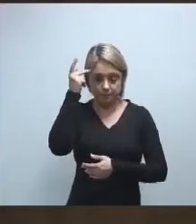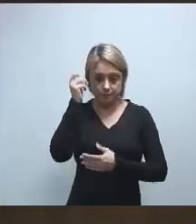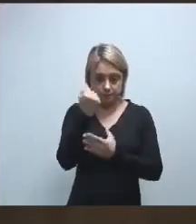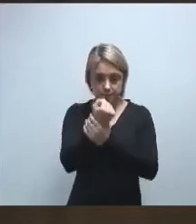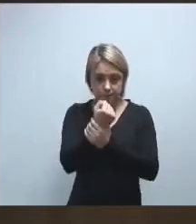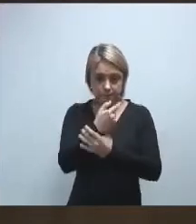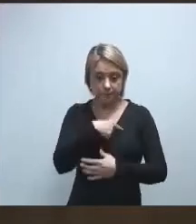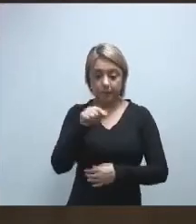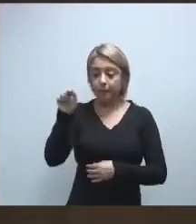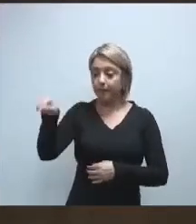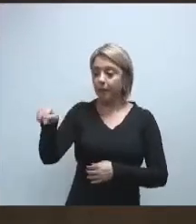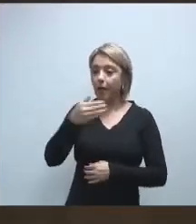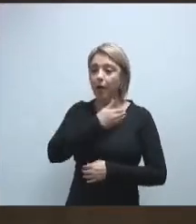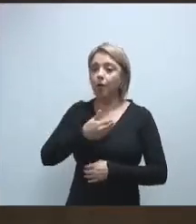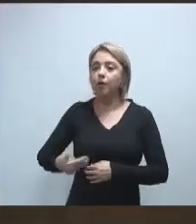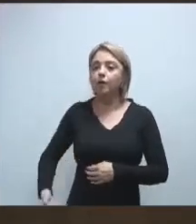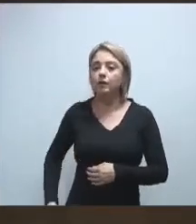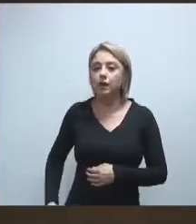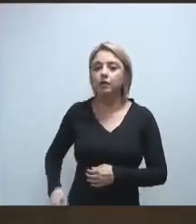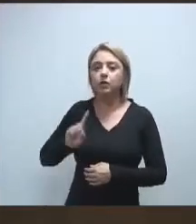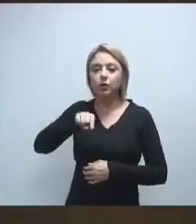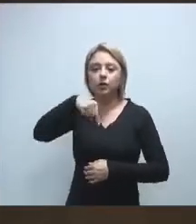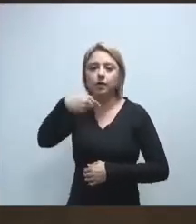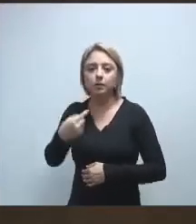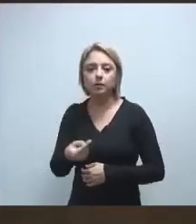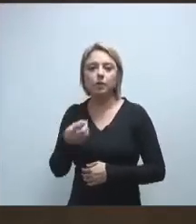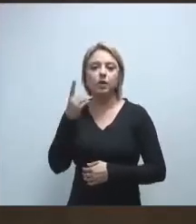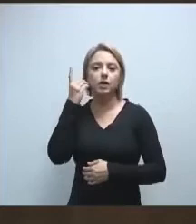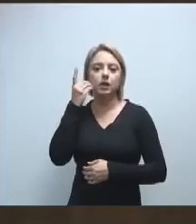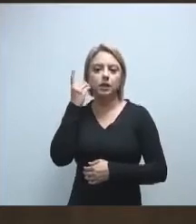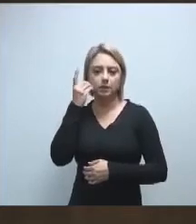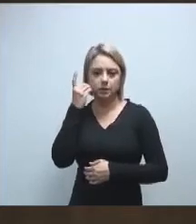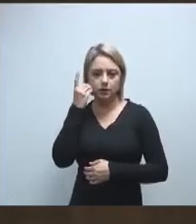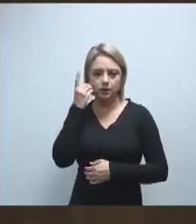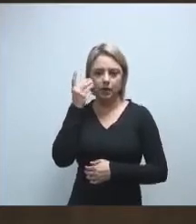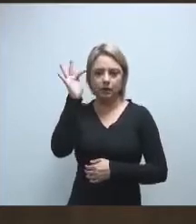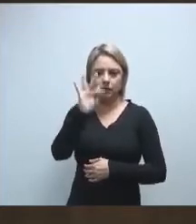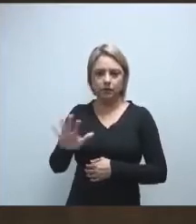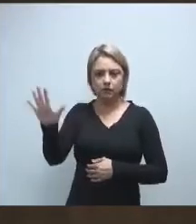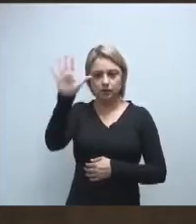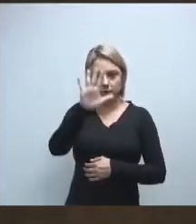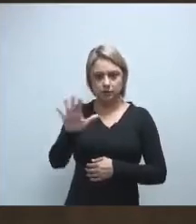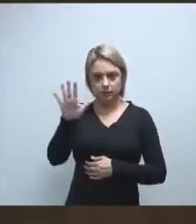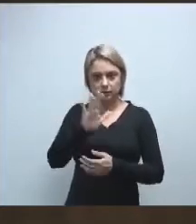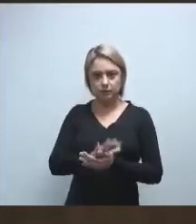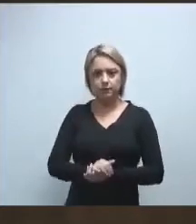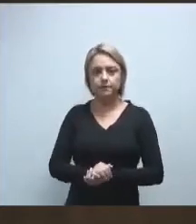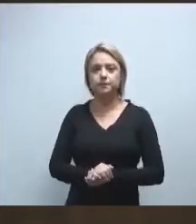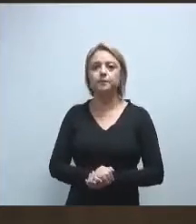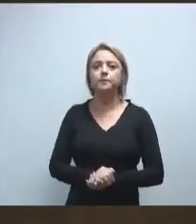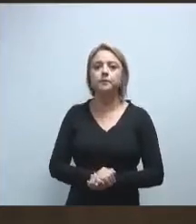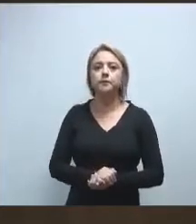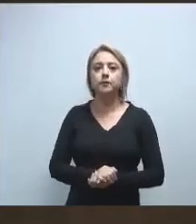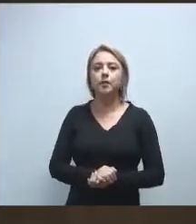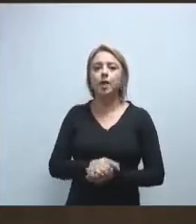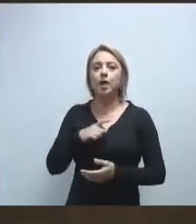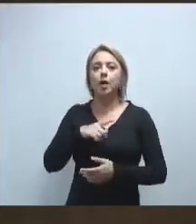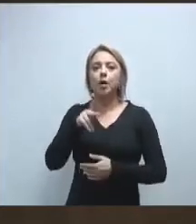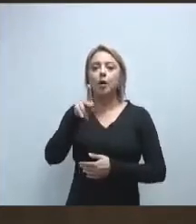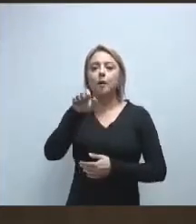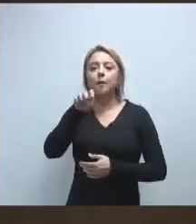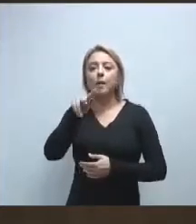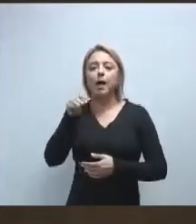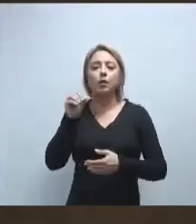daquele estado e deputado federal nós informamos que o doutor josé paulo sepúlveda pertence por motivos de força maior não